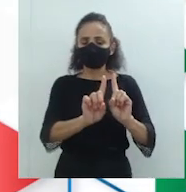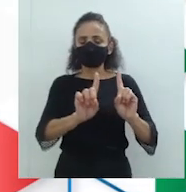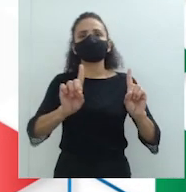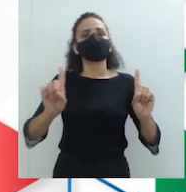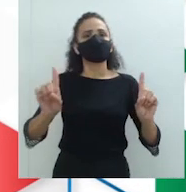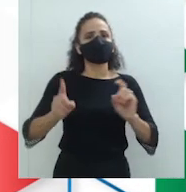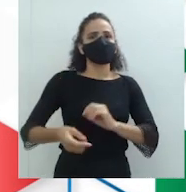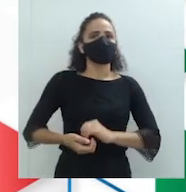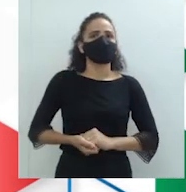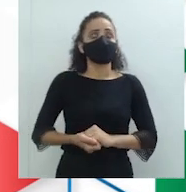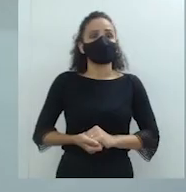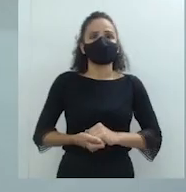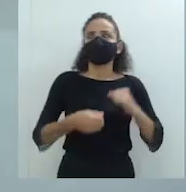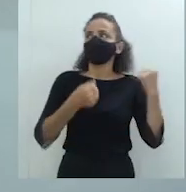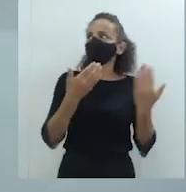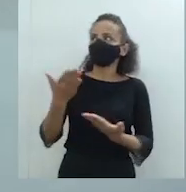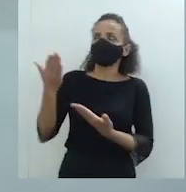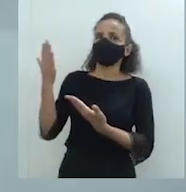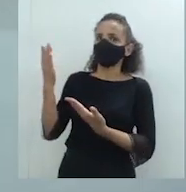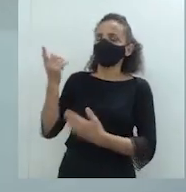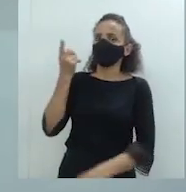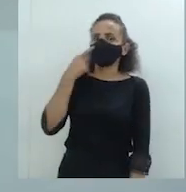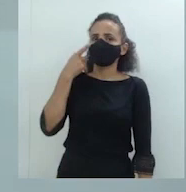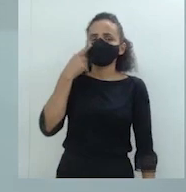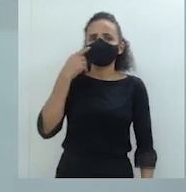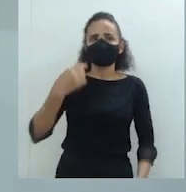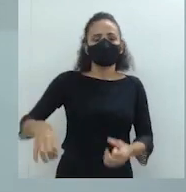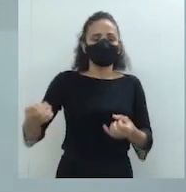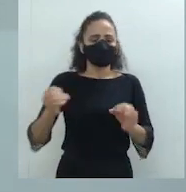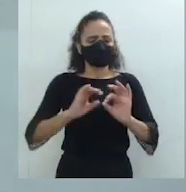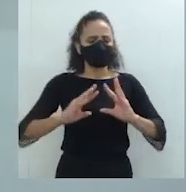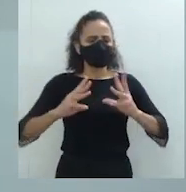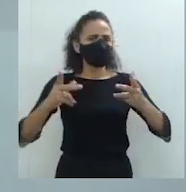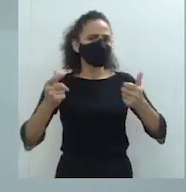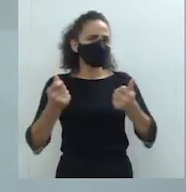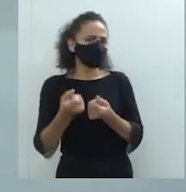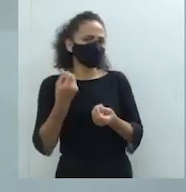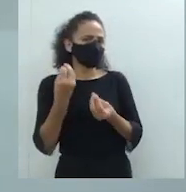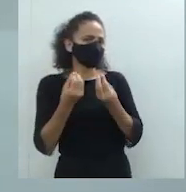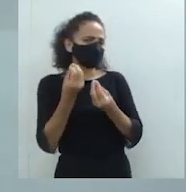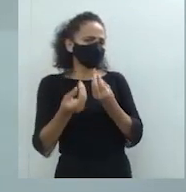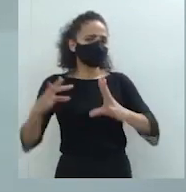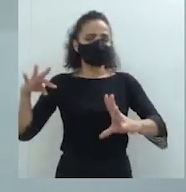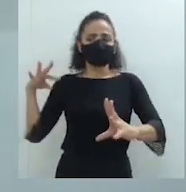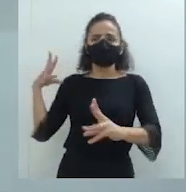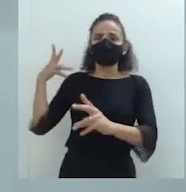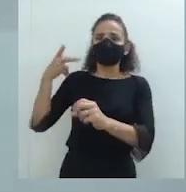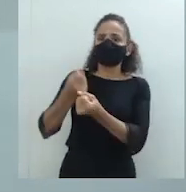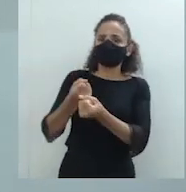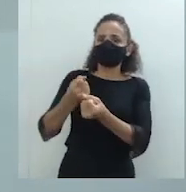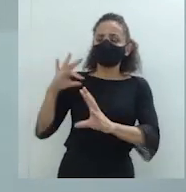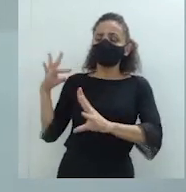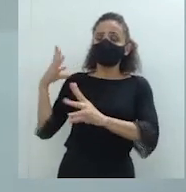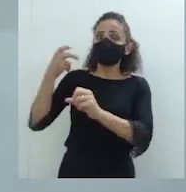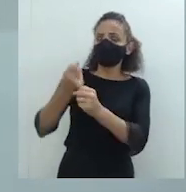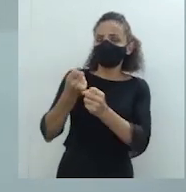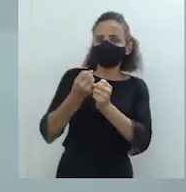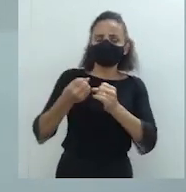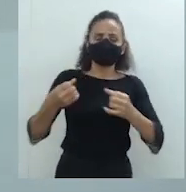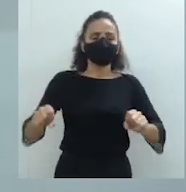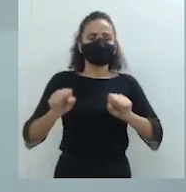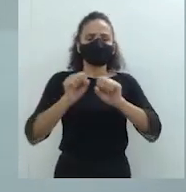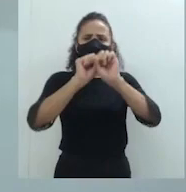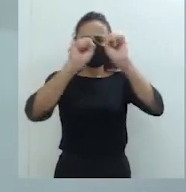paralelos. Mas aí, quando se fala desses circuitos, eu tenho que relembrar um pouco dos elementos de um